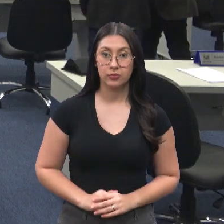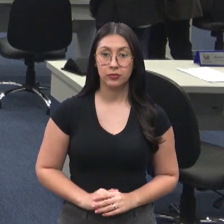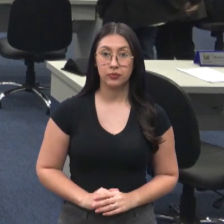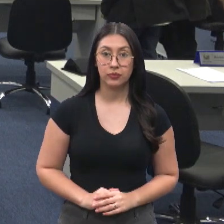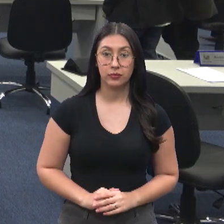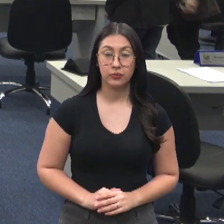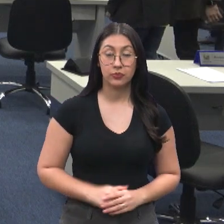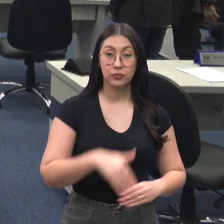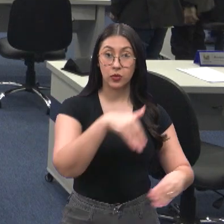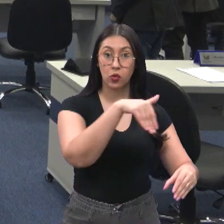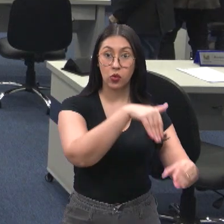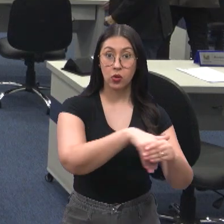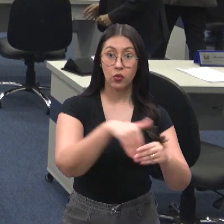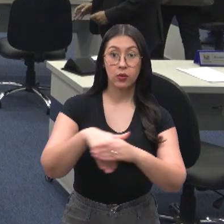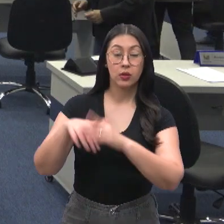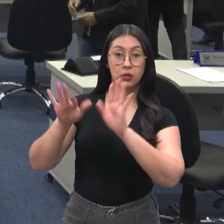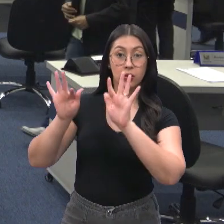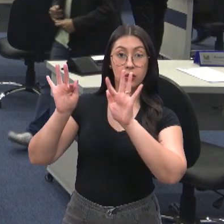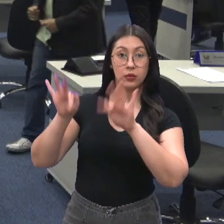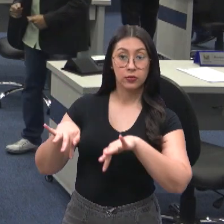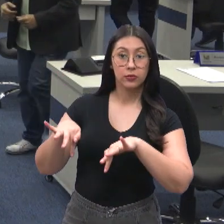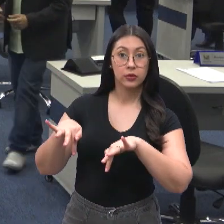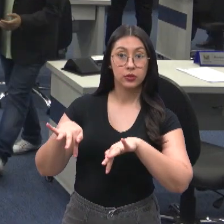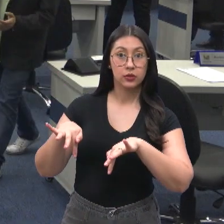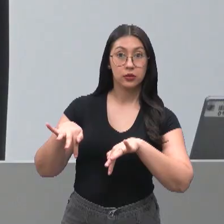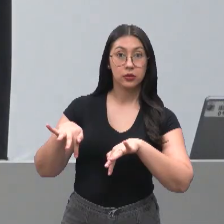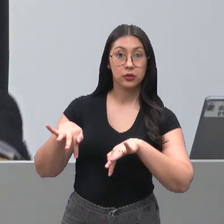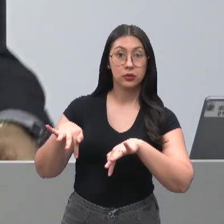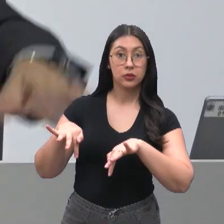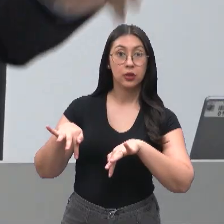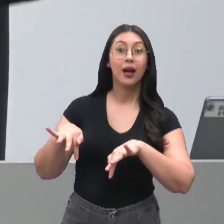Encerrado o processo de votação.